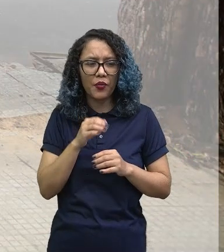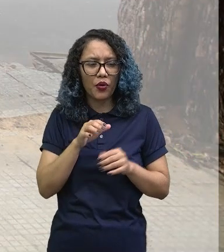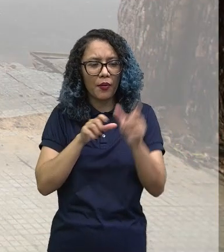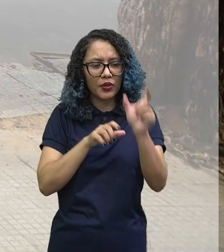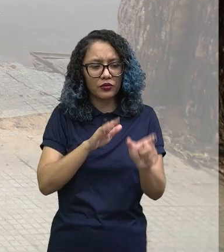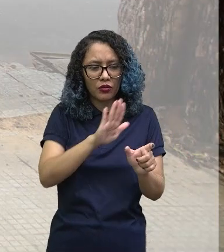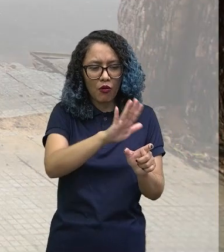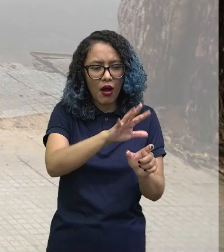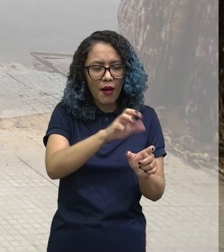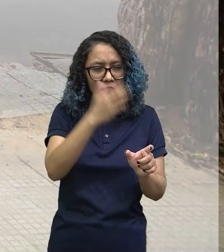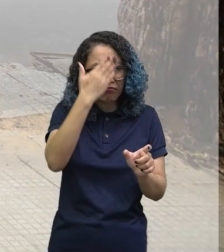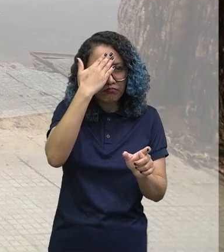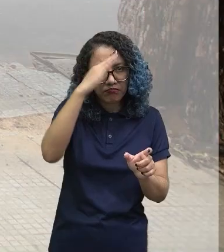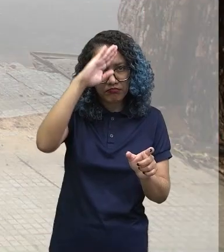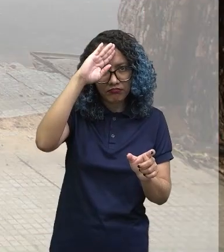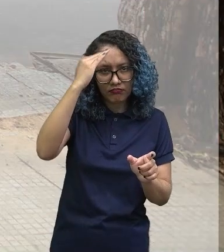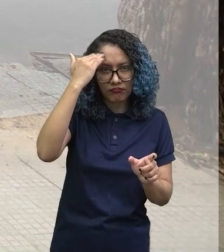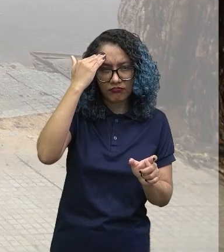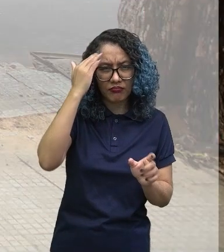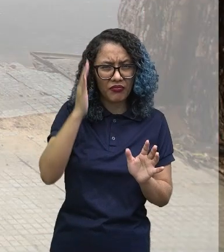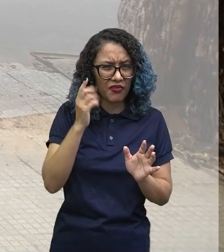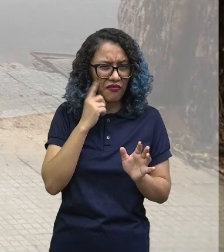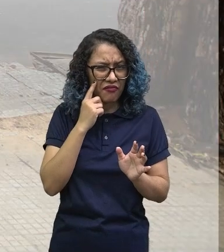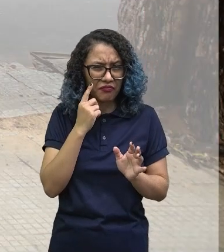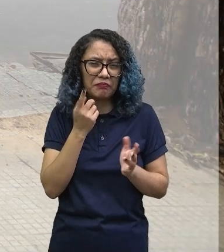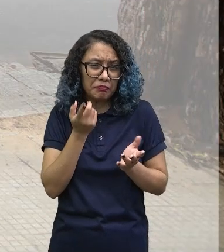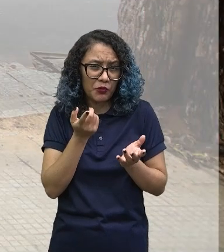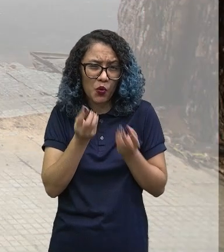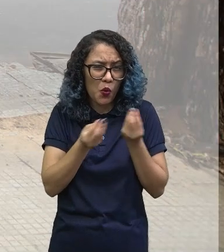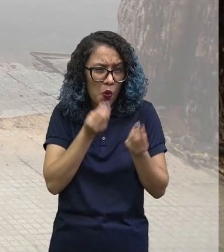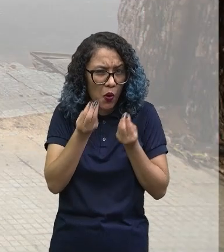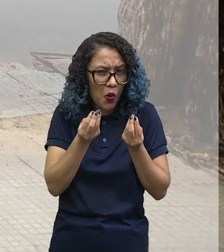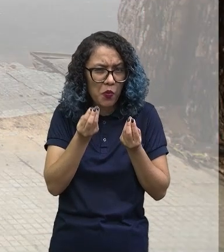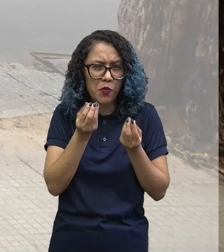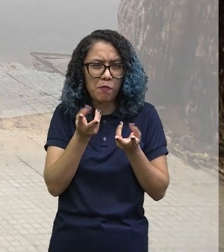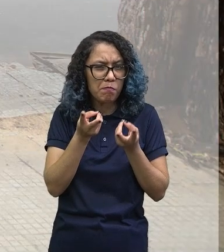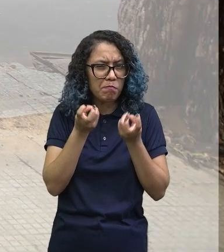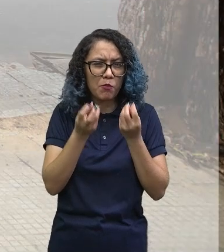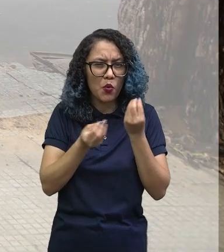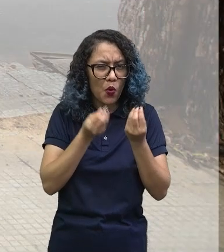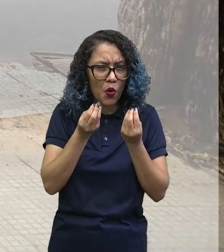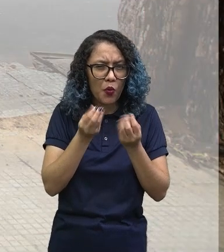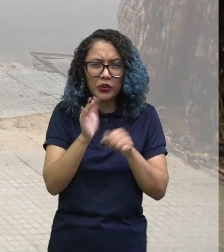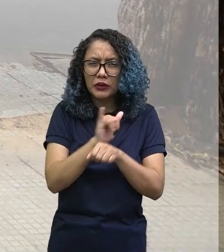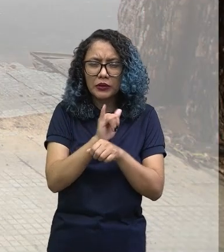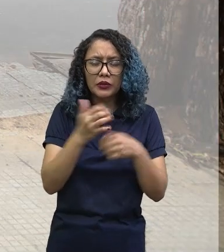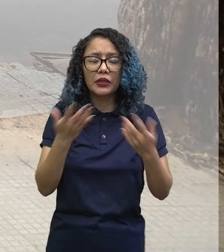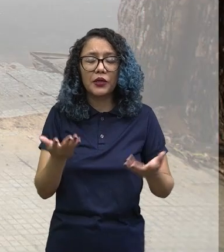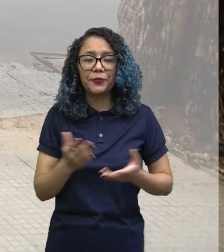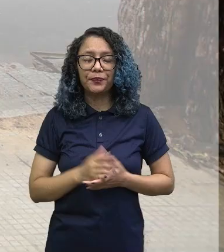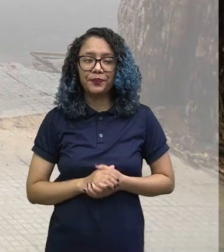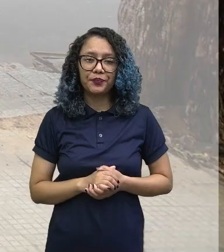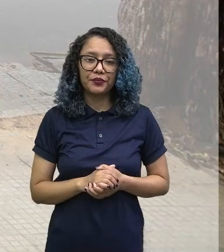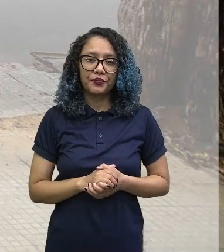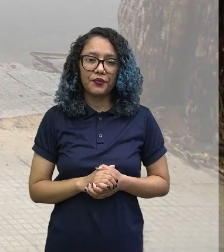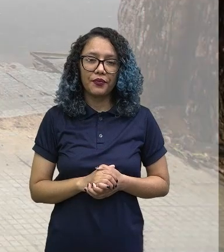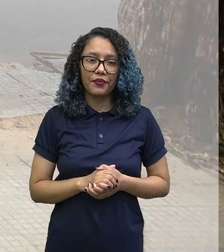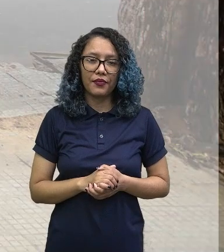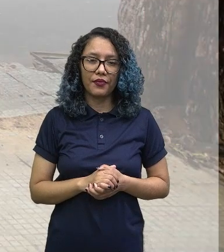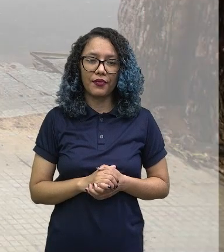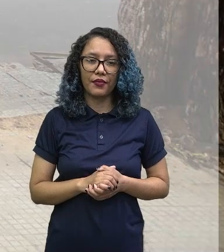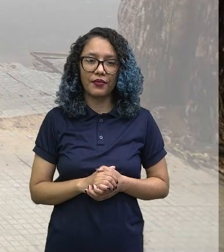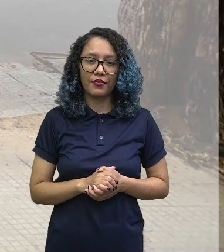ela estava com febre? Como vocês fizeram isso? Então, percebam como nós aqui, como está